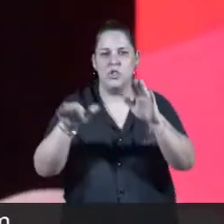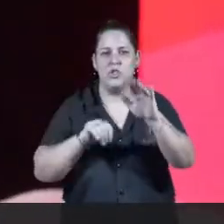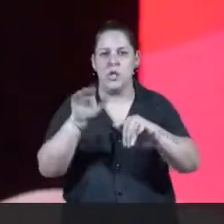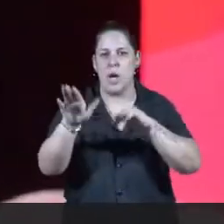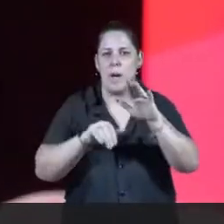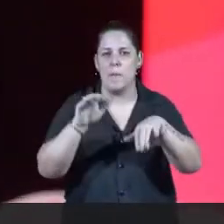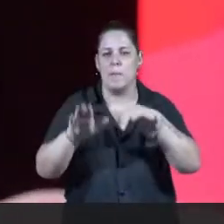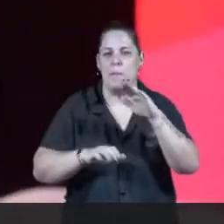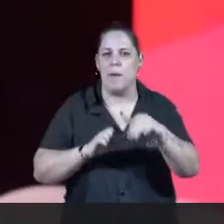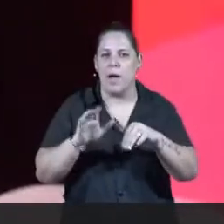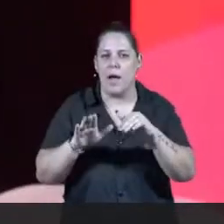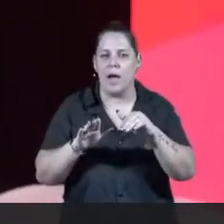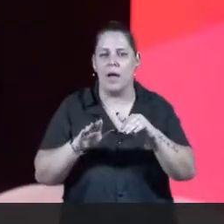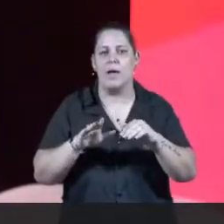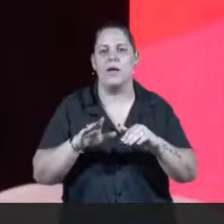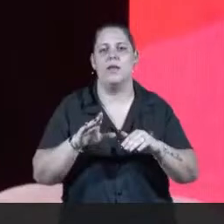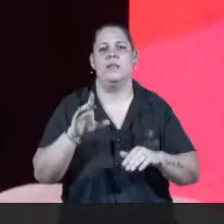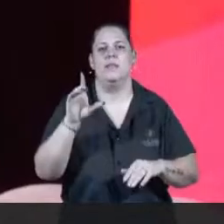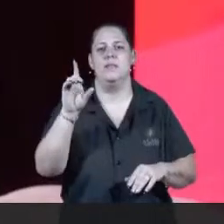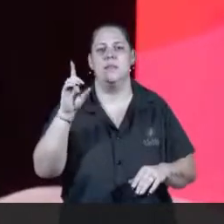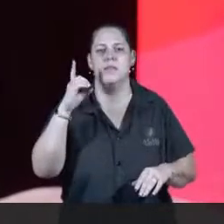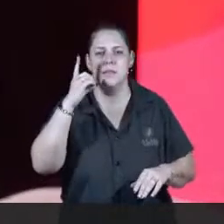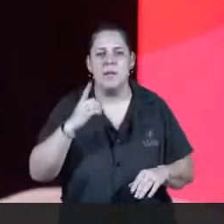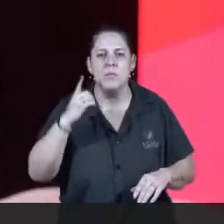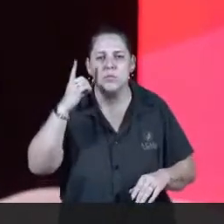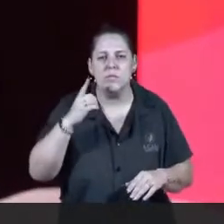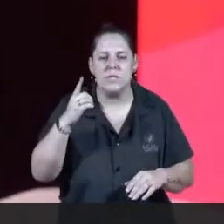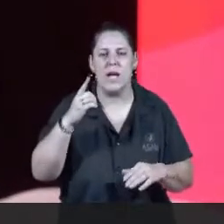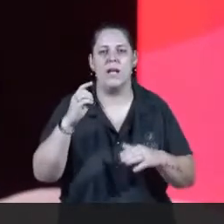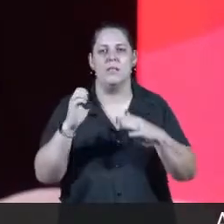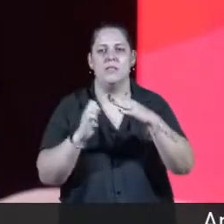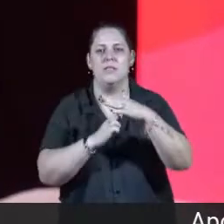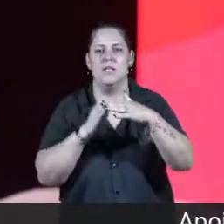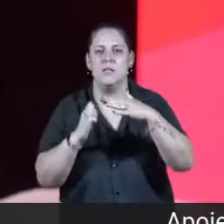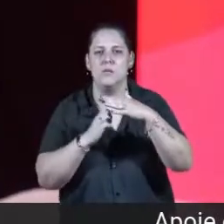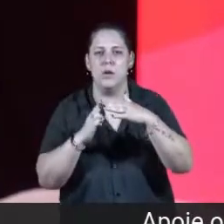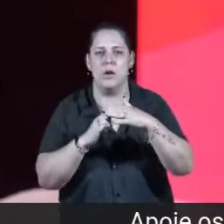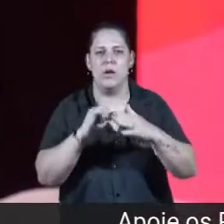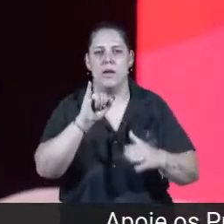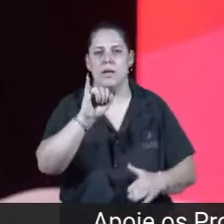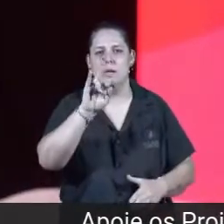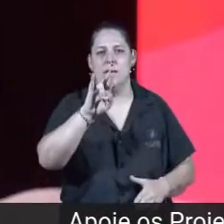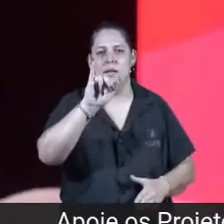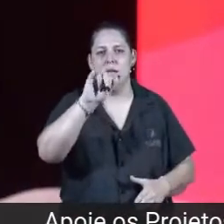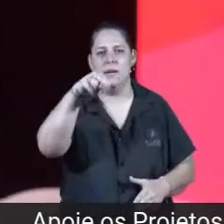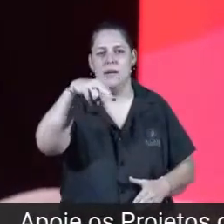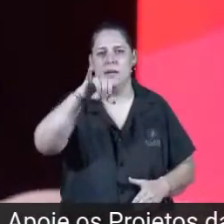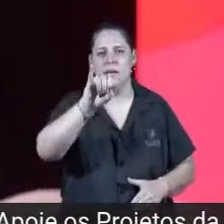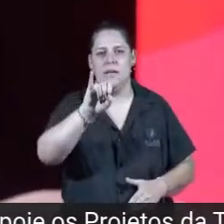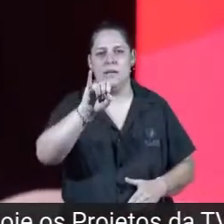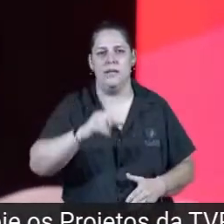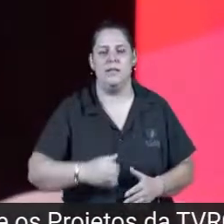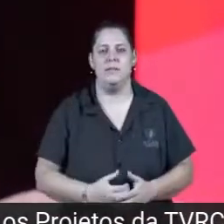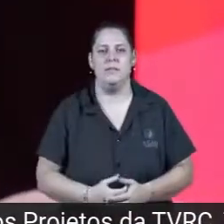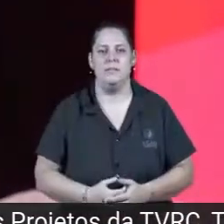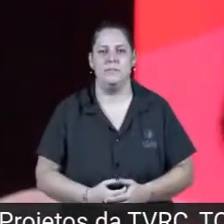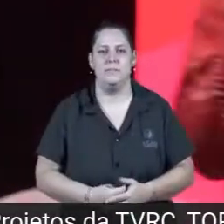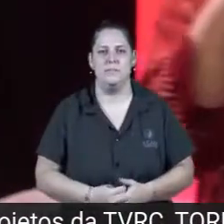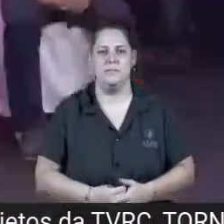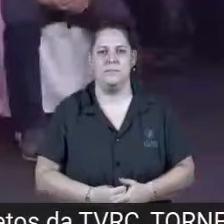deputada estadual, uma mulher de luta, a companheira Irine Lopes.